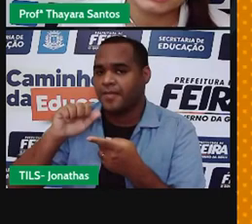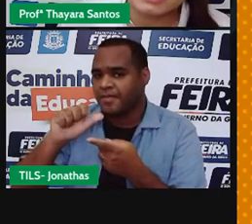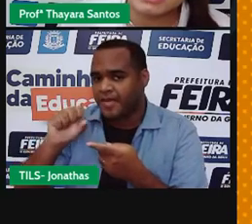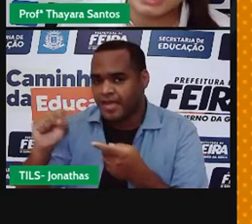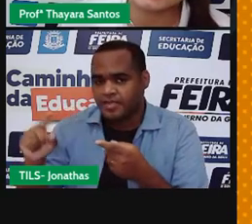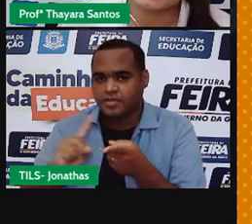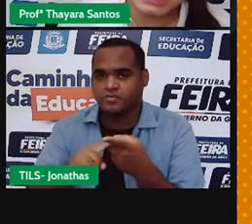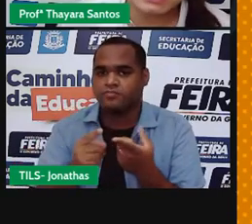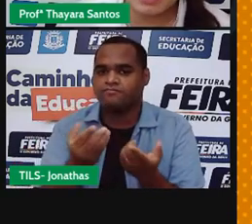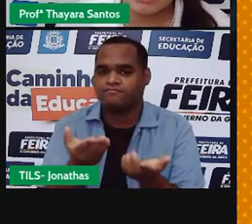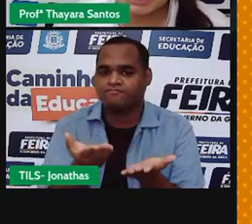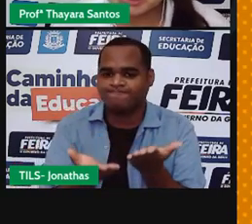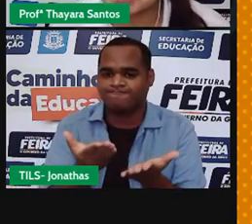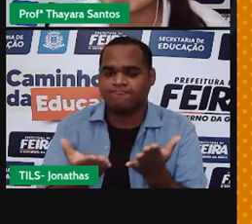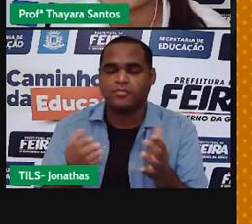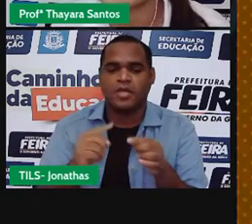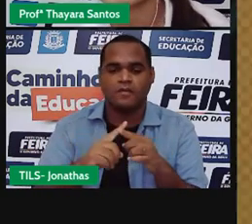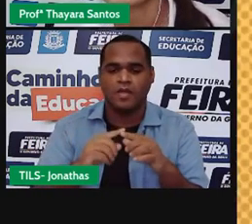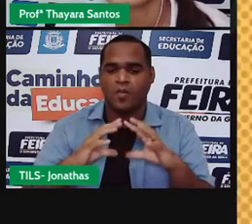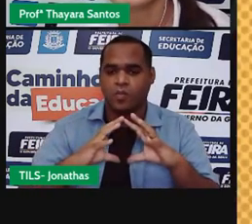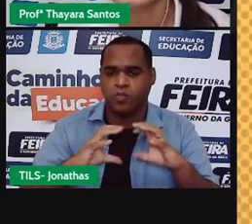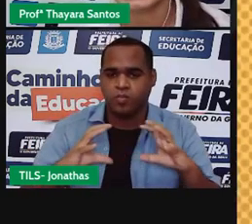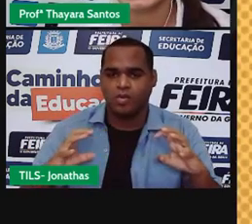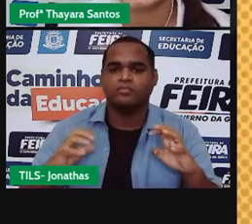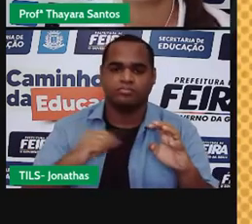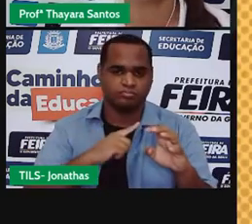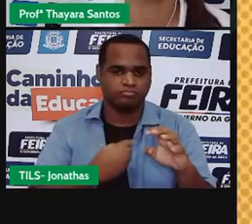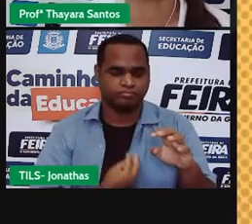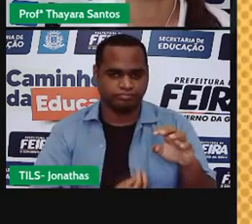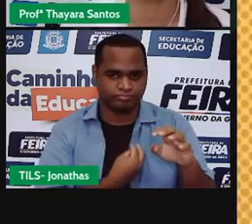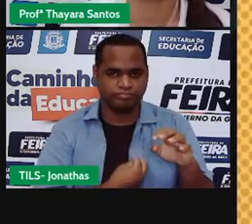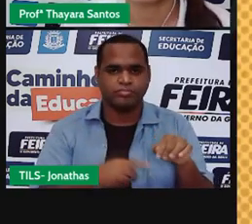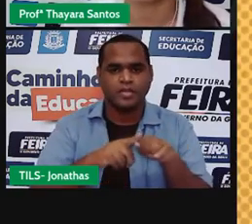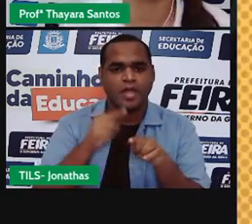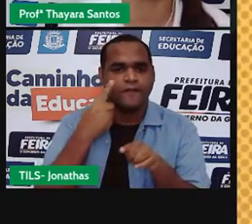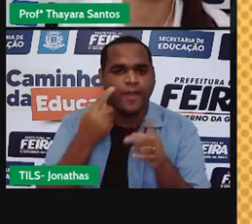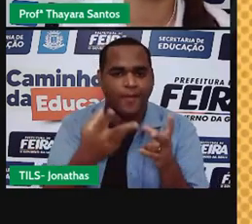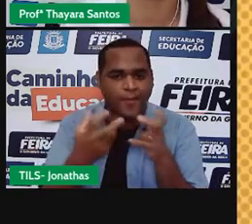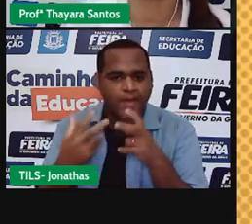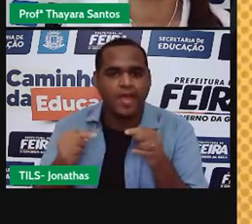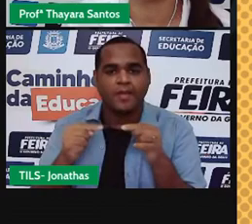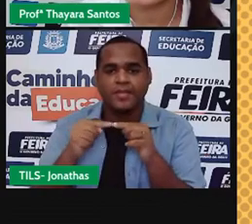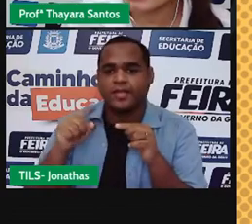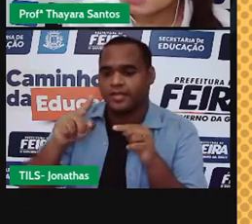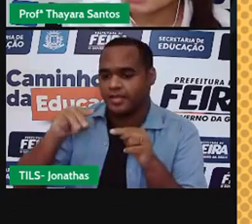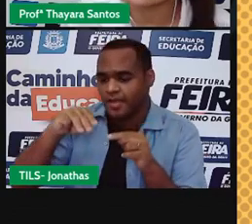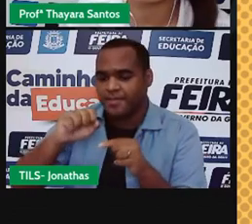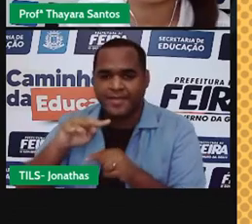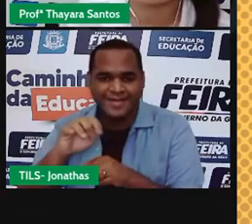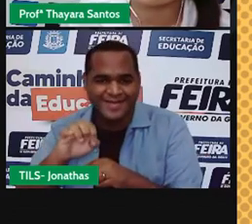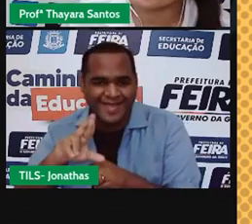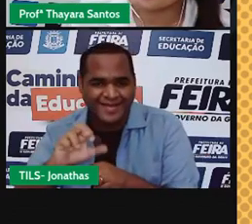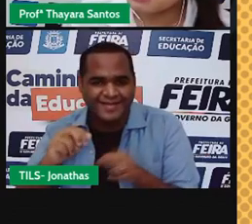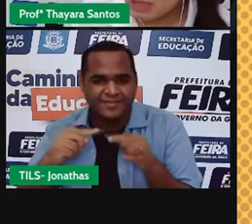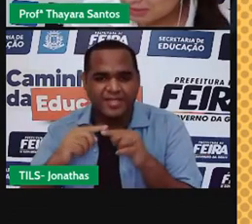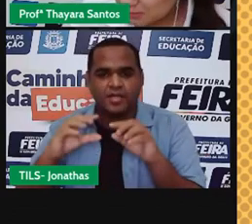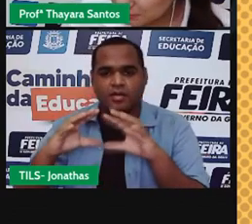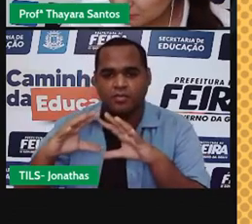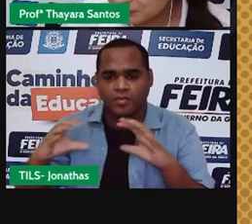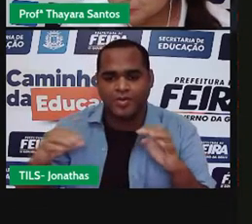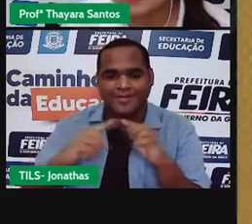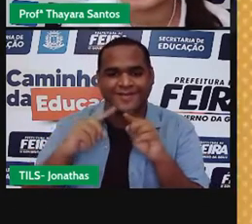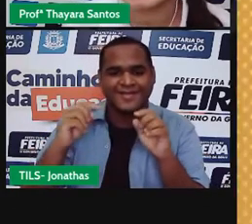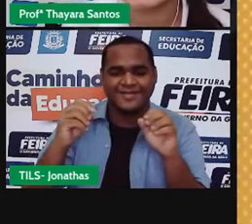volume e a densidade, principalmente. A gente viu que matéria é tudo aquilo que possui massa e ocupa lugar no